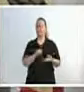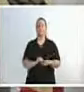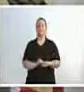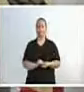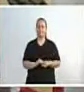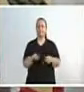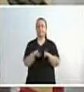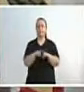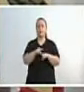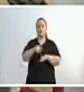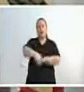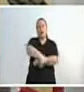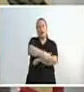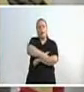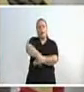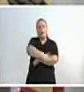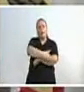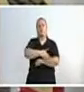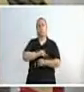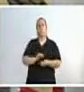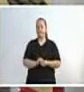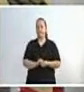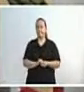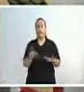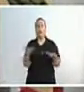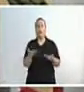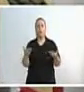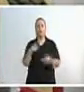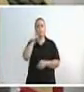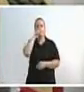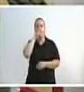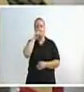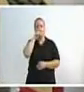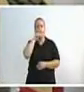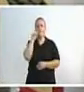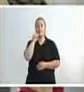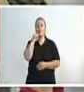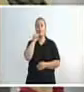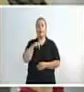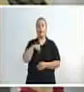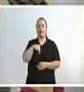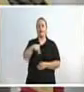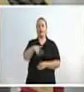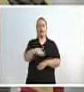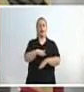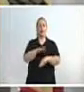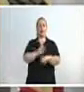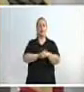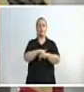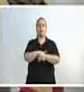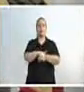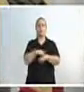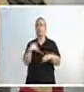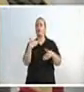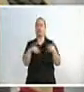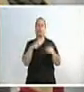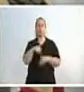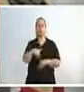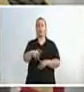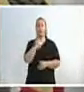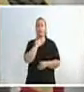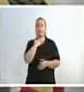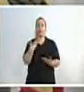até mesmo nas ruas. Né. Hoje é um perigo uma moça ficar andando aí durante o período noturno, aí, porque a malandragem vem, rouba,